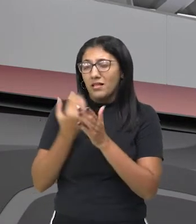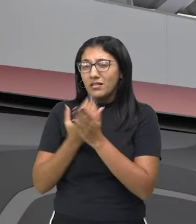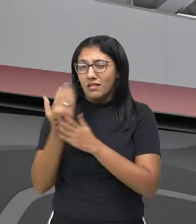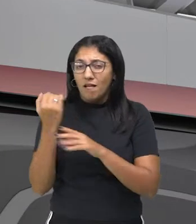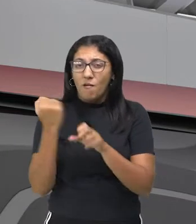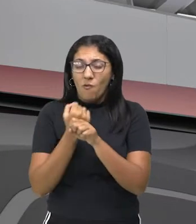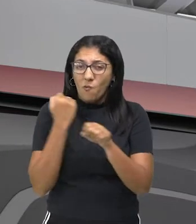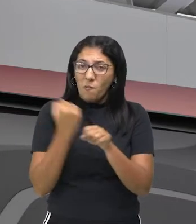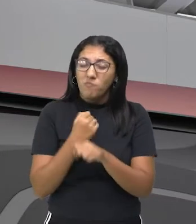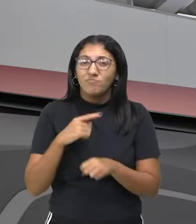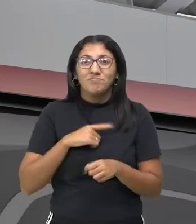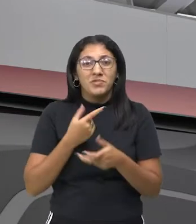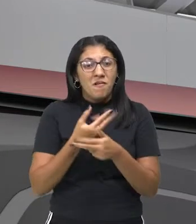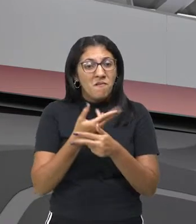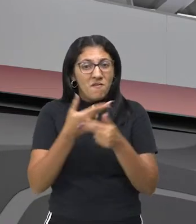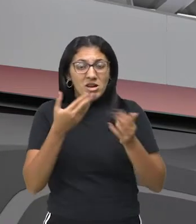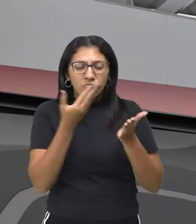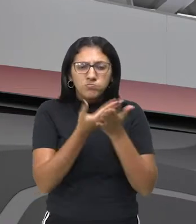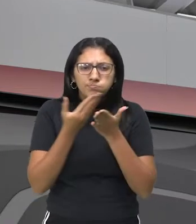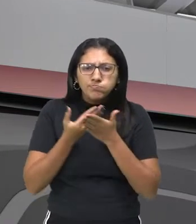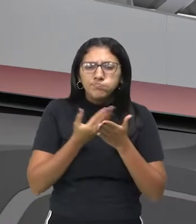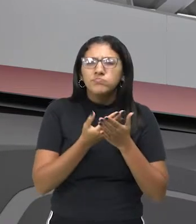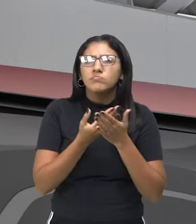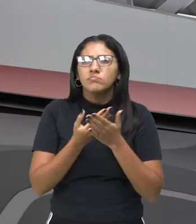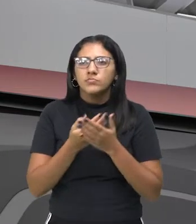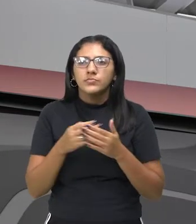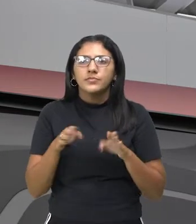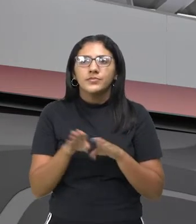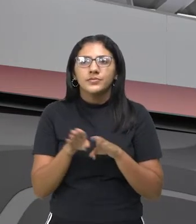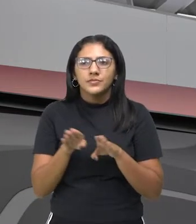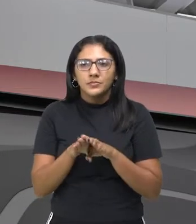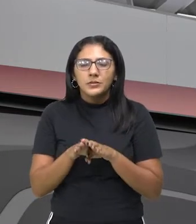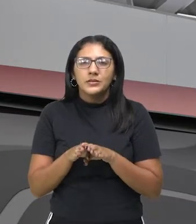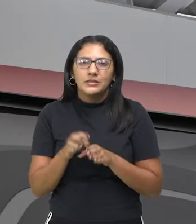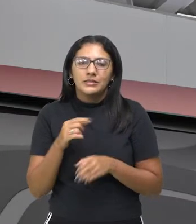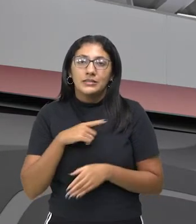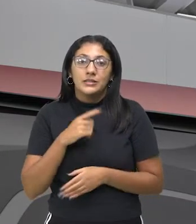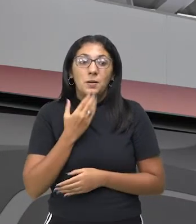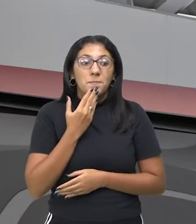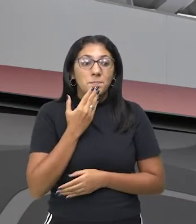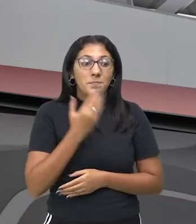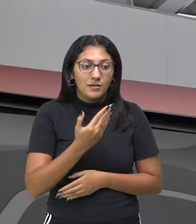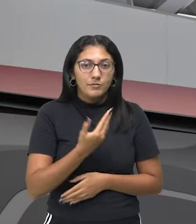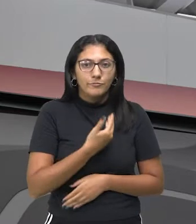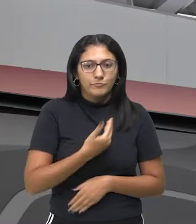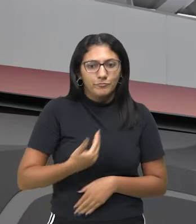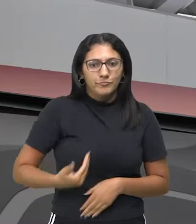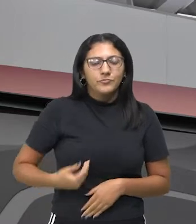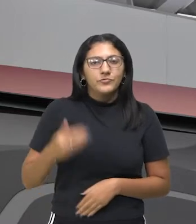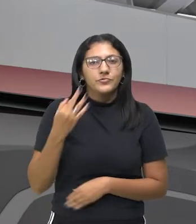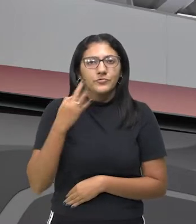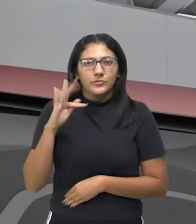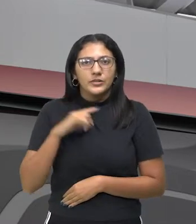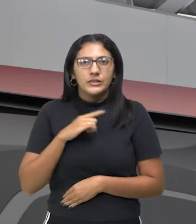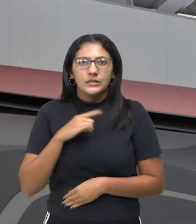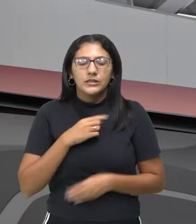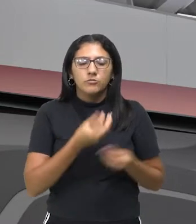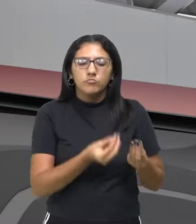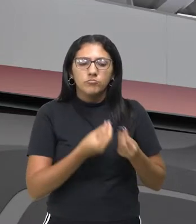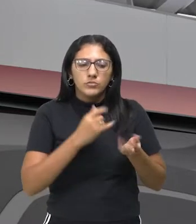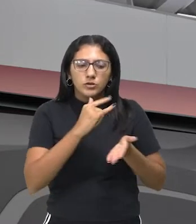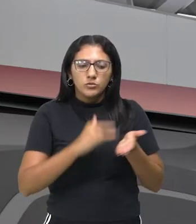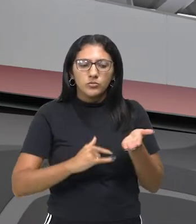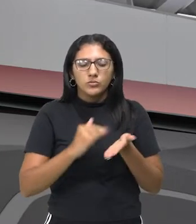porque diversos estudos, inclusive os estudos que solicitados pelo governo federal, se diziam que seriam muito